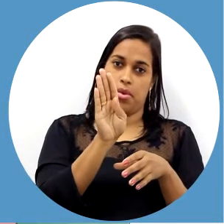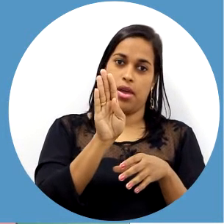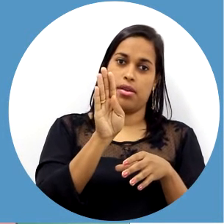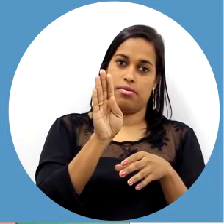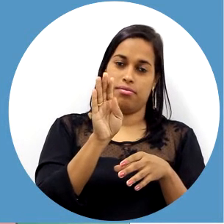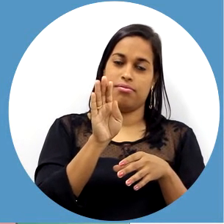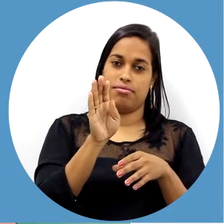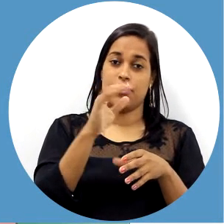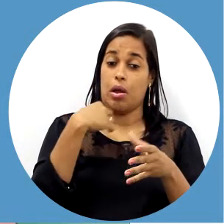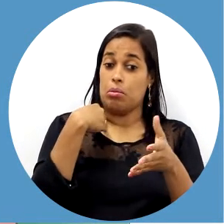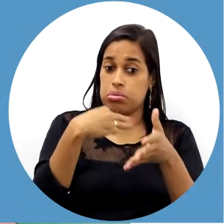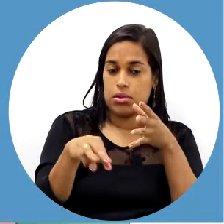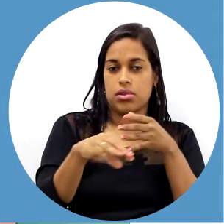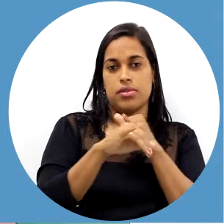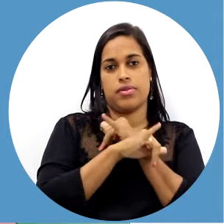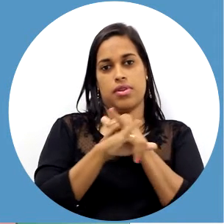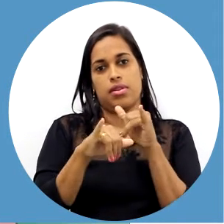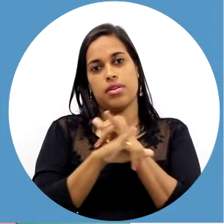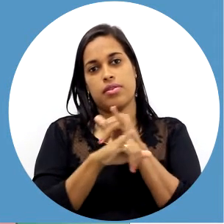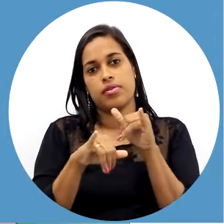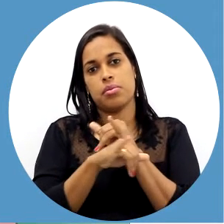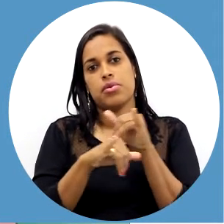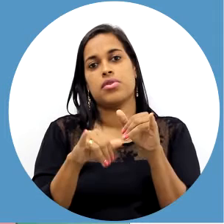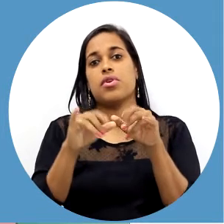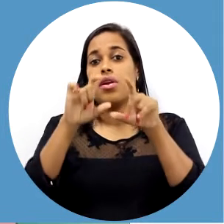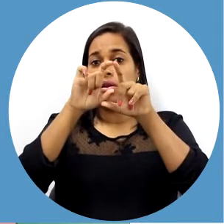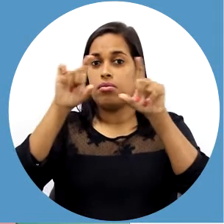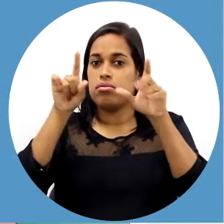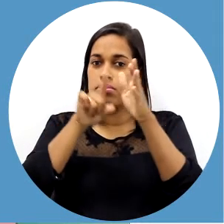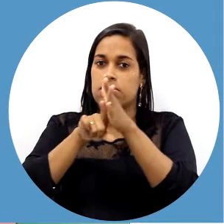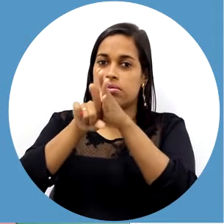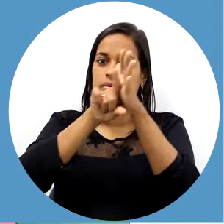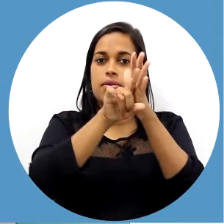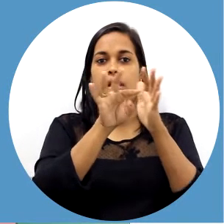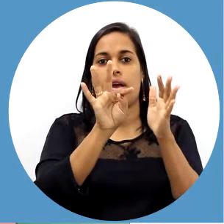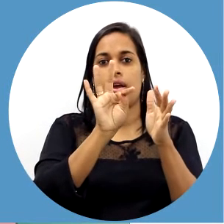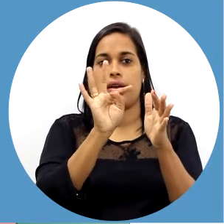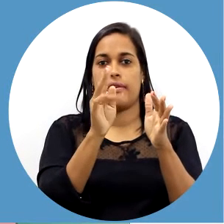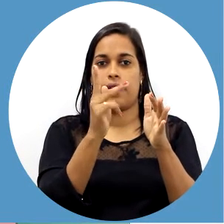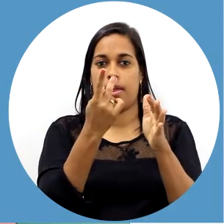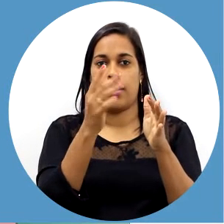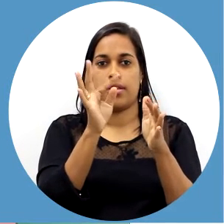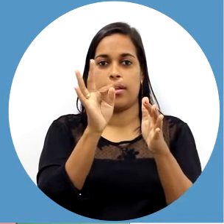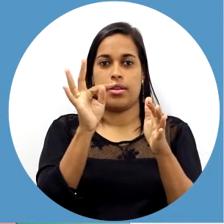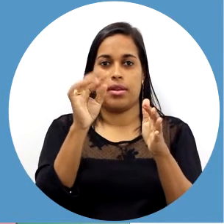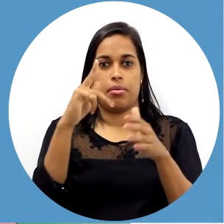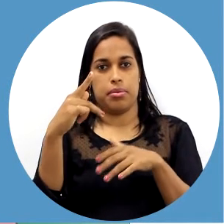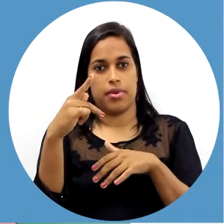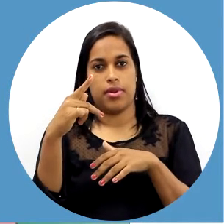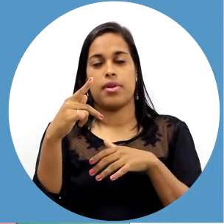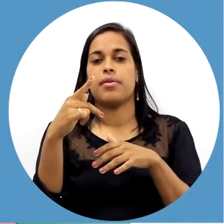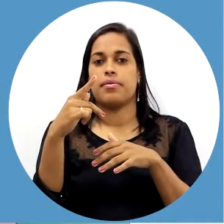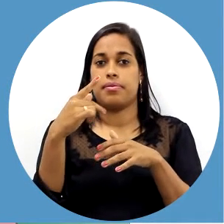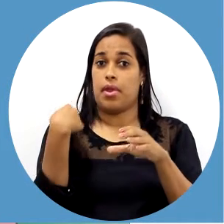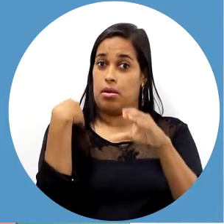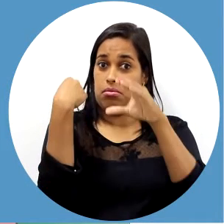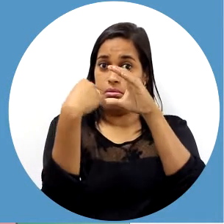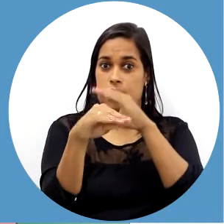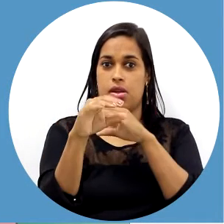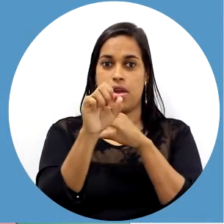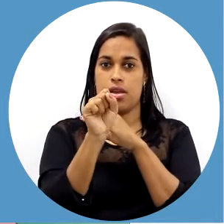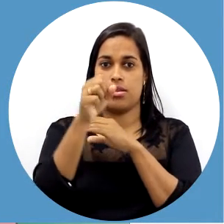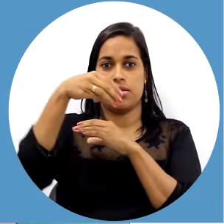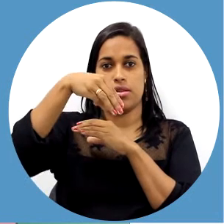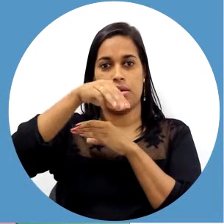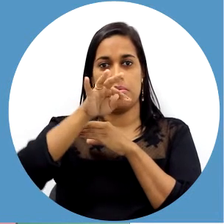de arquivos. Navegar em algum site, a gente está falando do protocolo HTTP. Enviar um e-mail, protocolo SMTP.